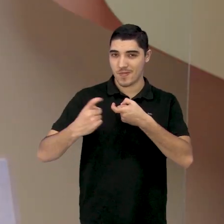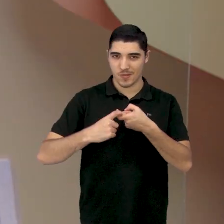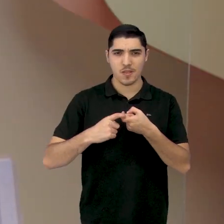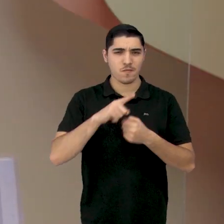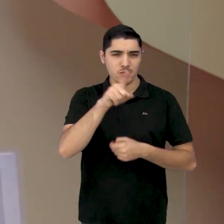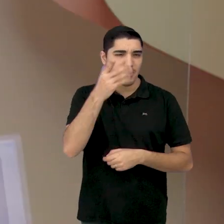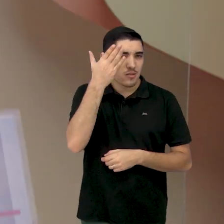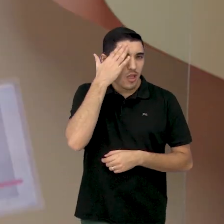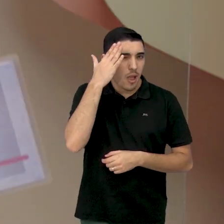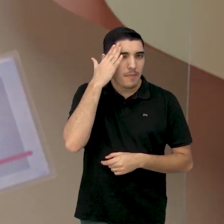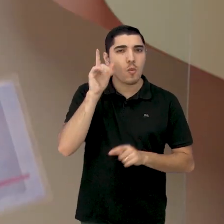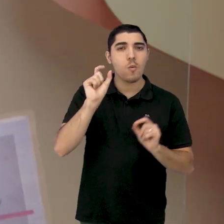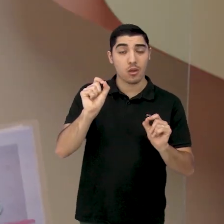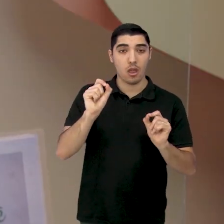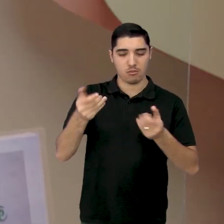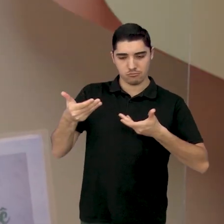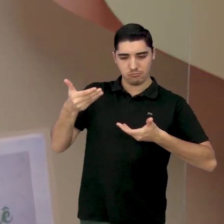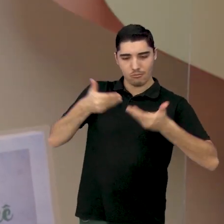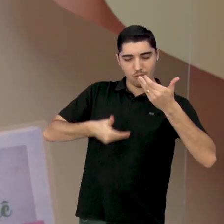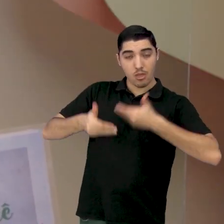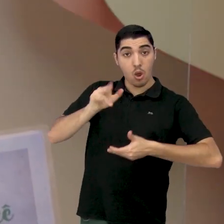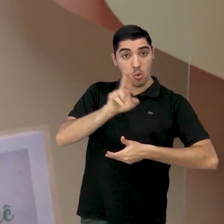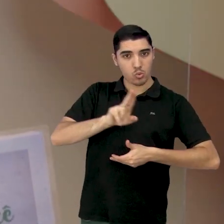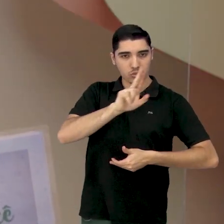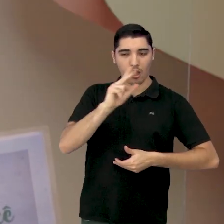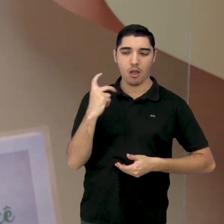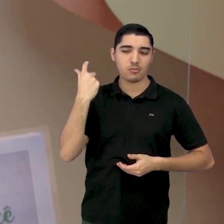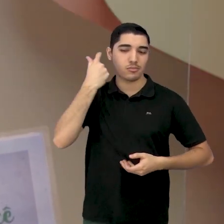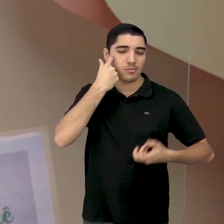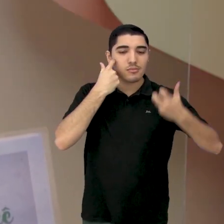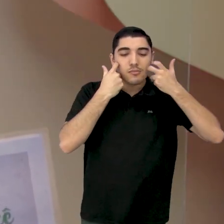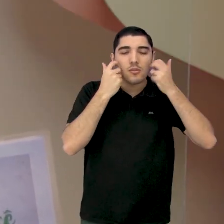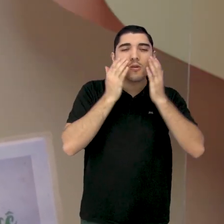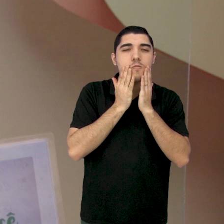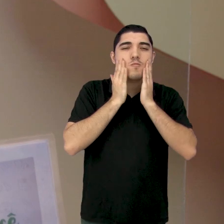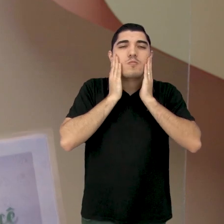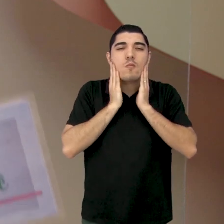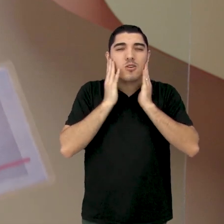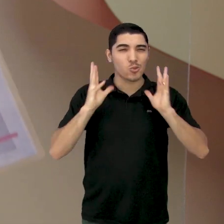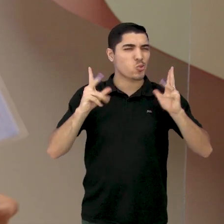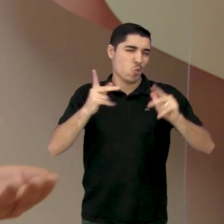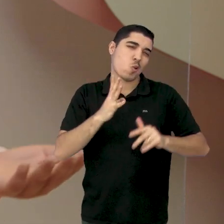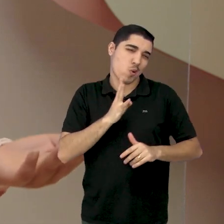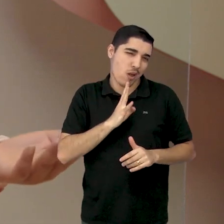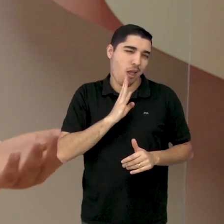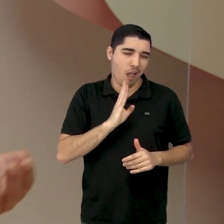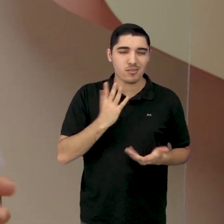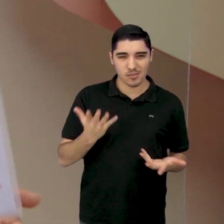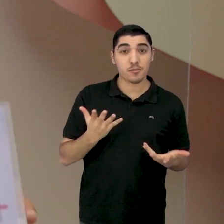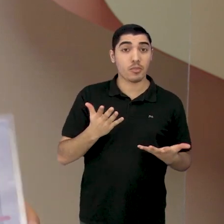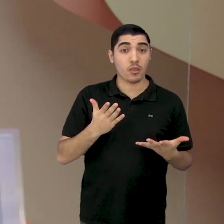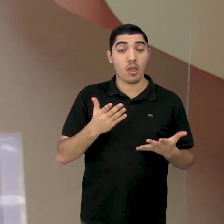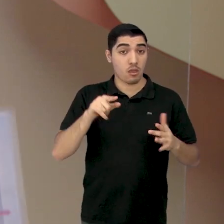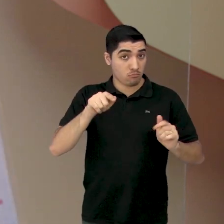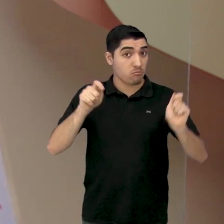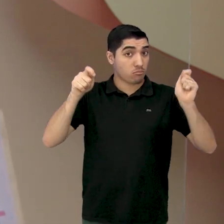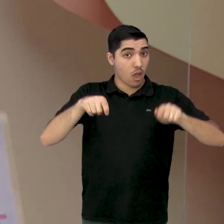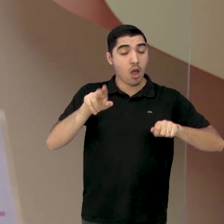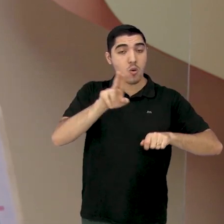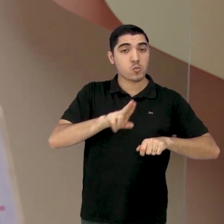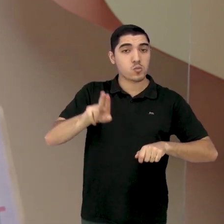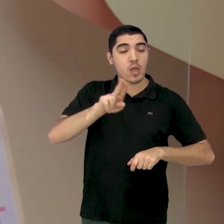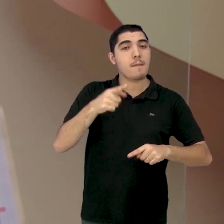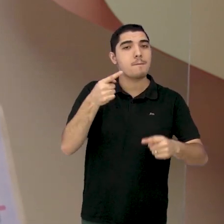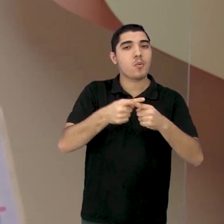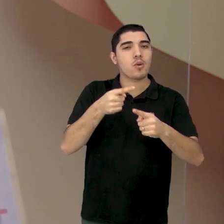Estamos de volta. Você sabia que o tratamento por meio da toxina botulínica, o famoso Botox, pode ser utilizado para